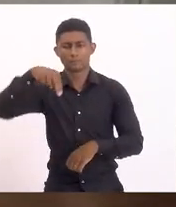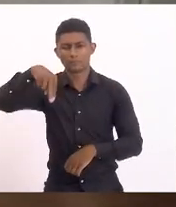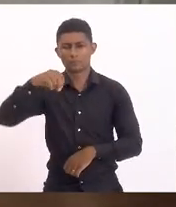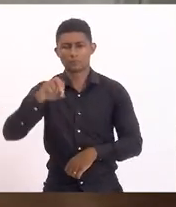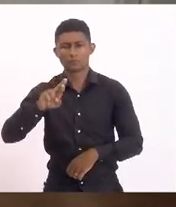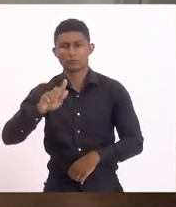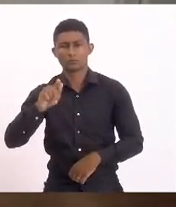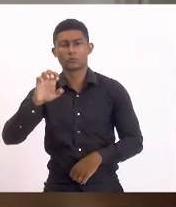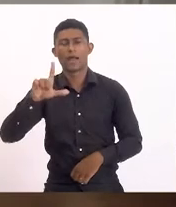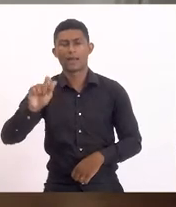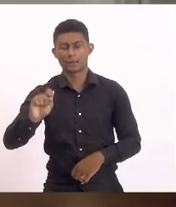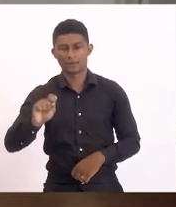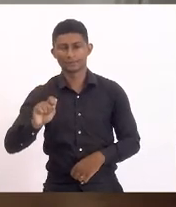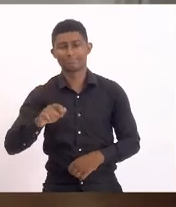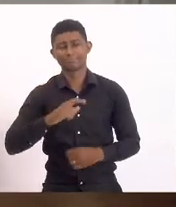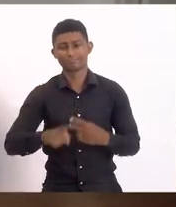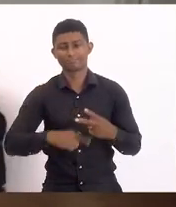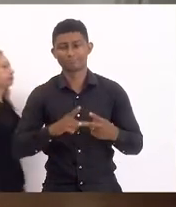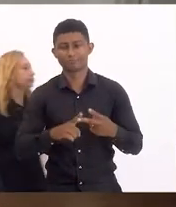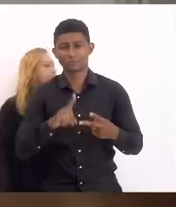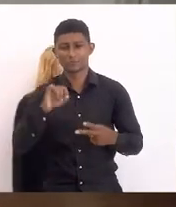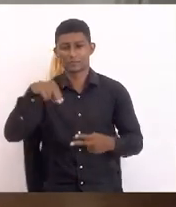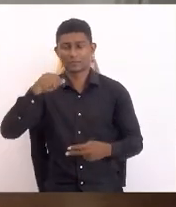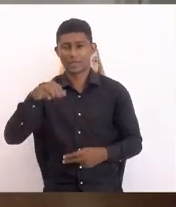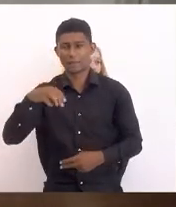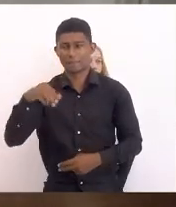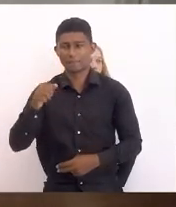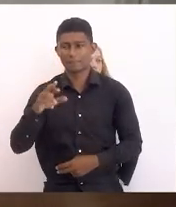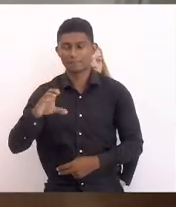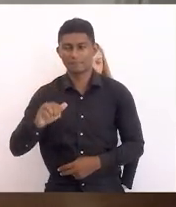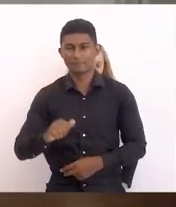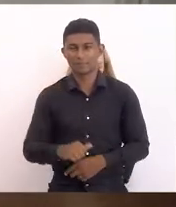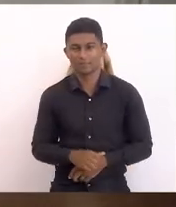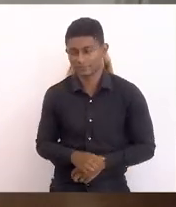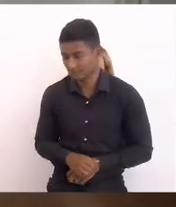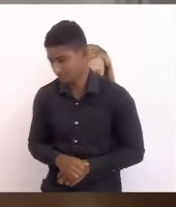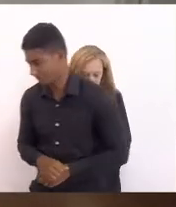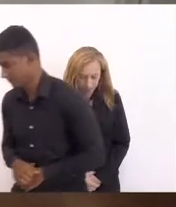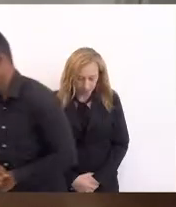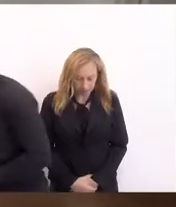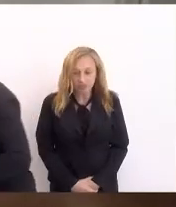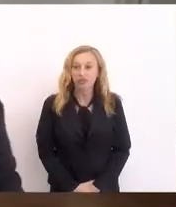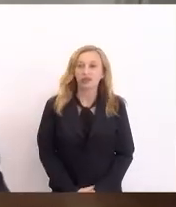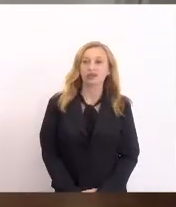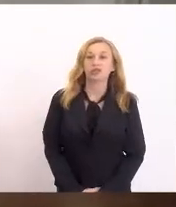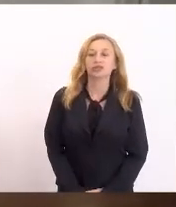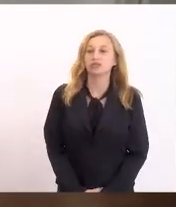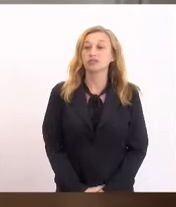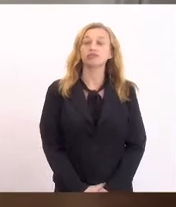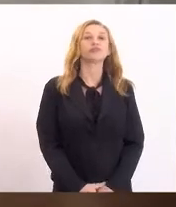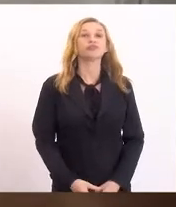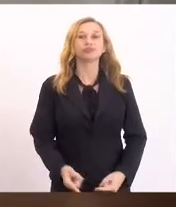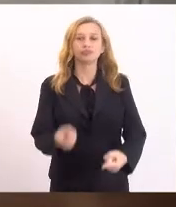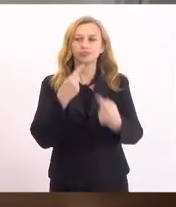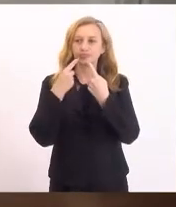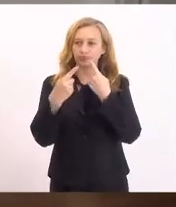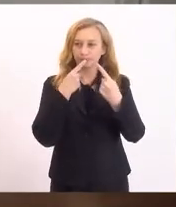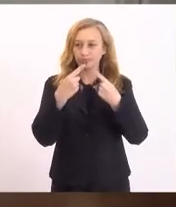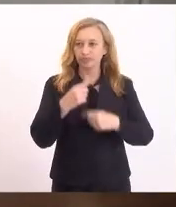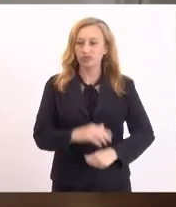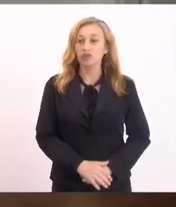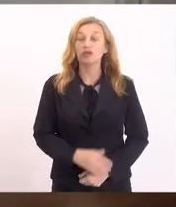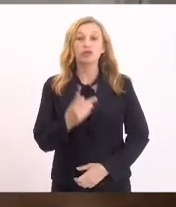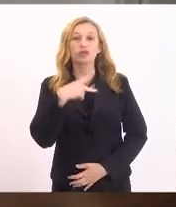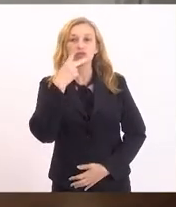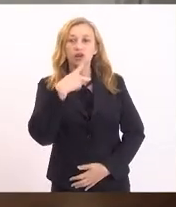Suíça, todos estão acabando com as suas medidas restritivas. E é isso que a gente deveria estar debatendo. Quando falo